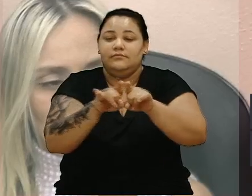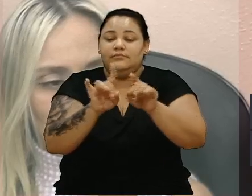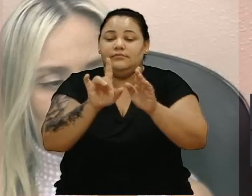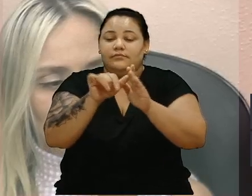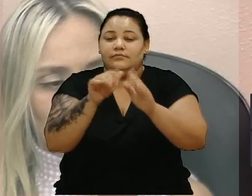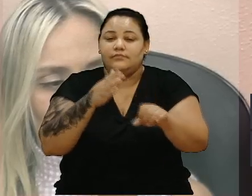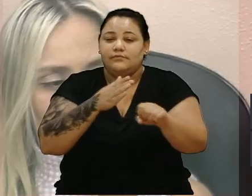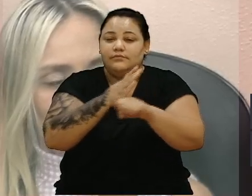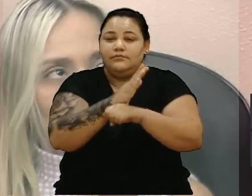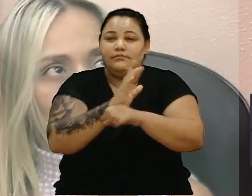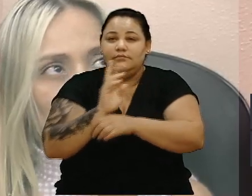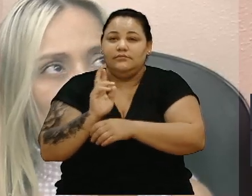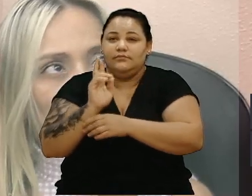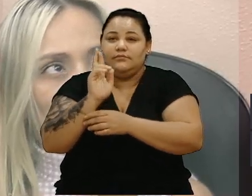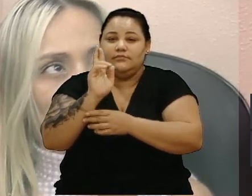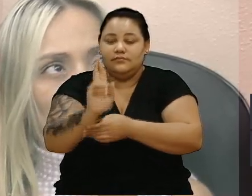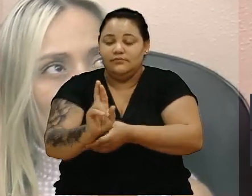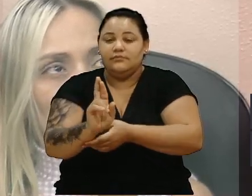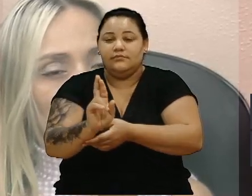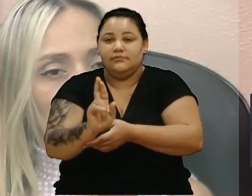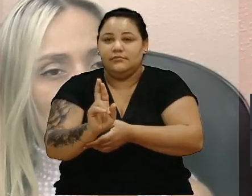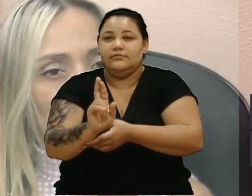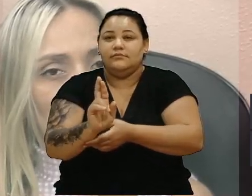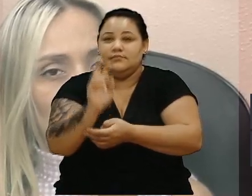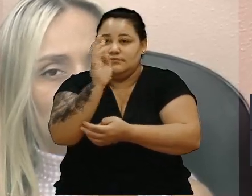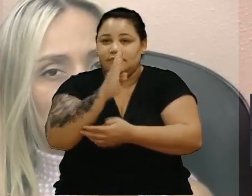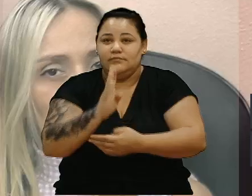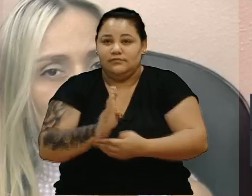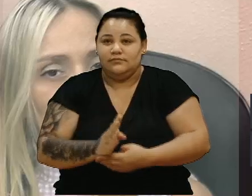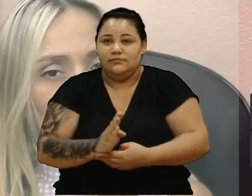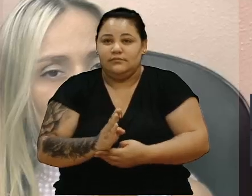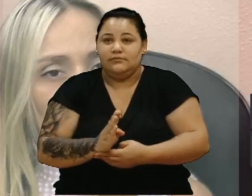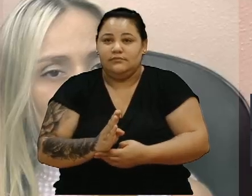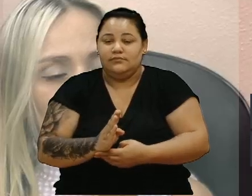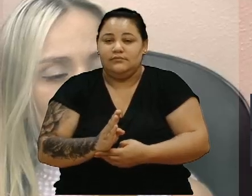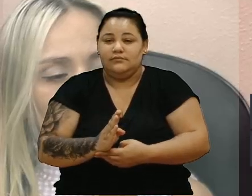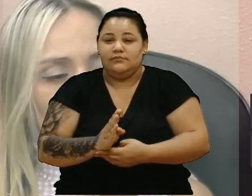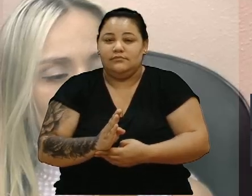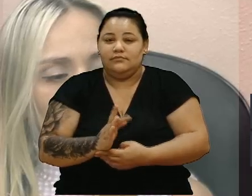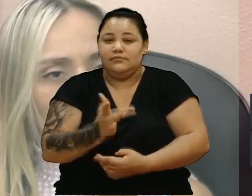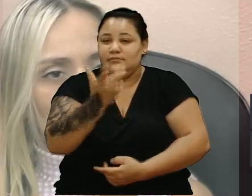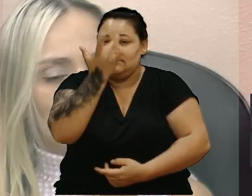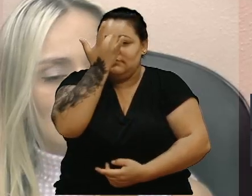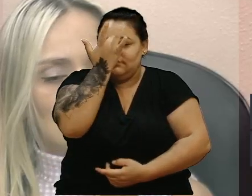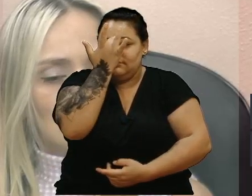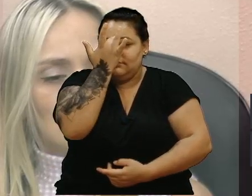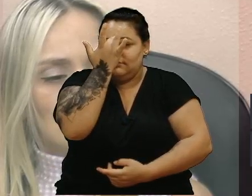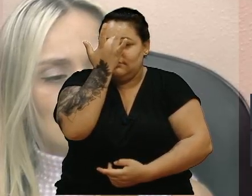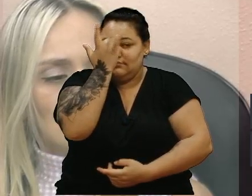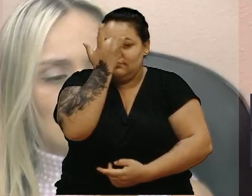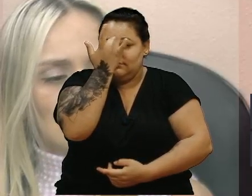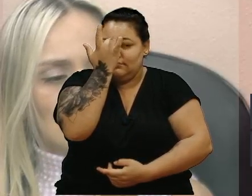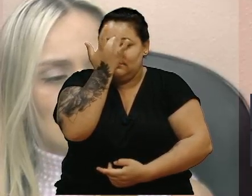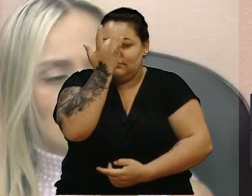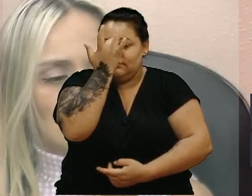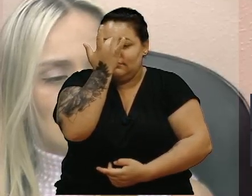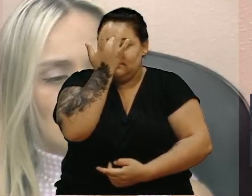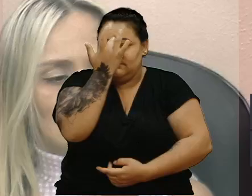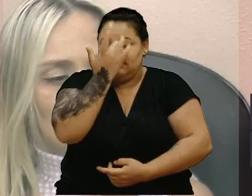vai ser um dos representantes do Brasil na Índia. Então fica aqui as